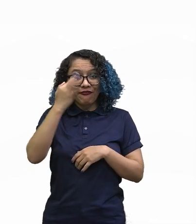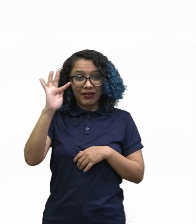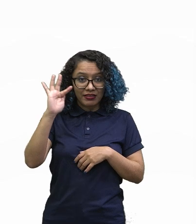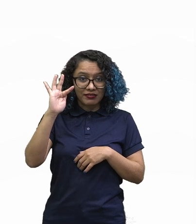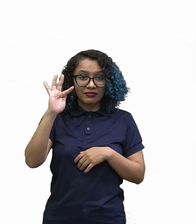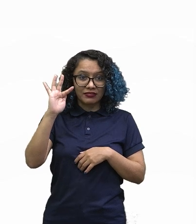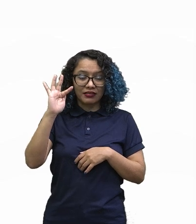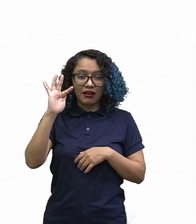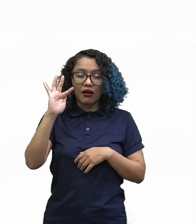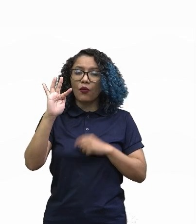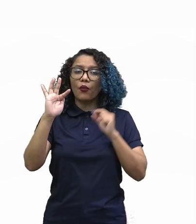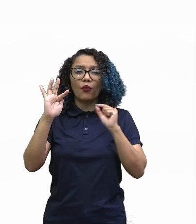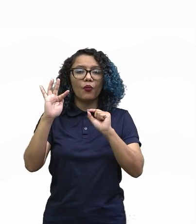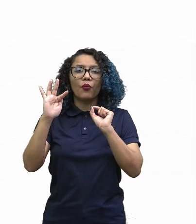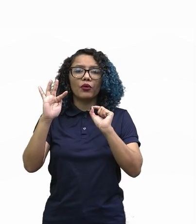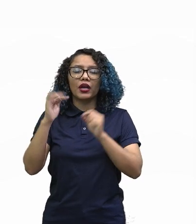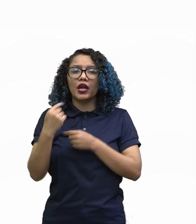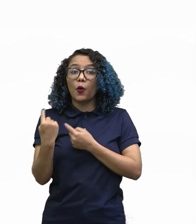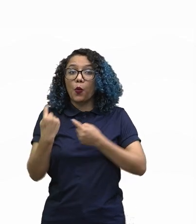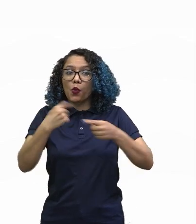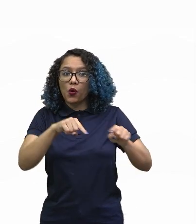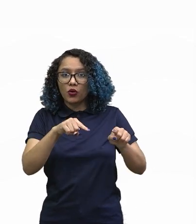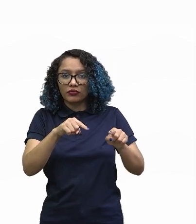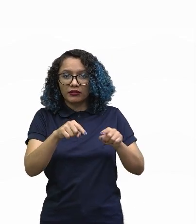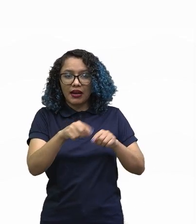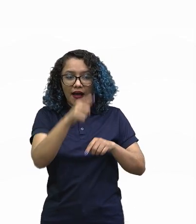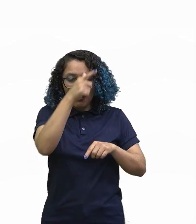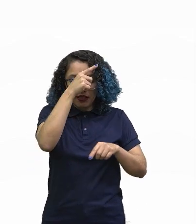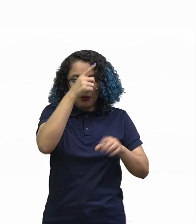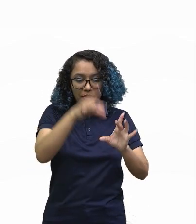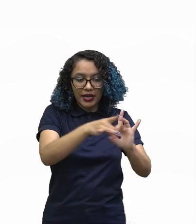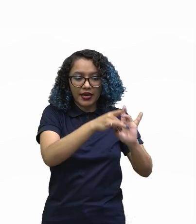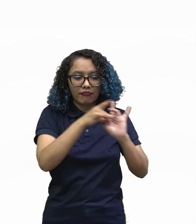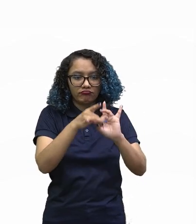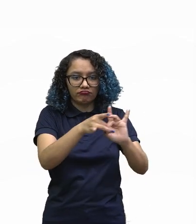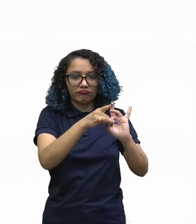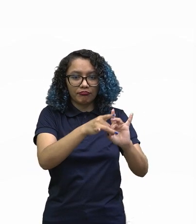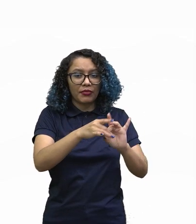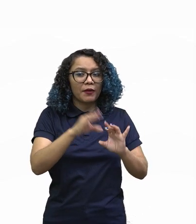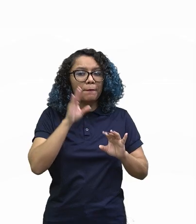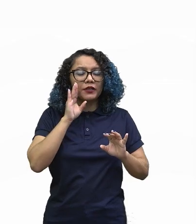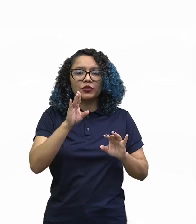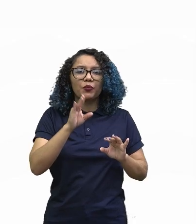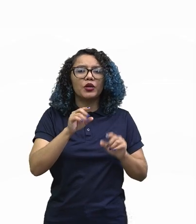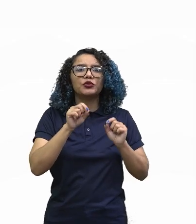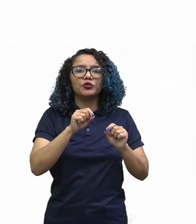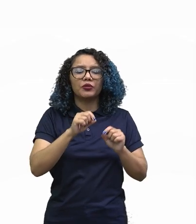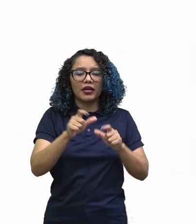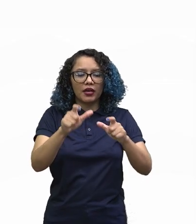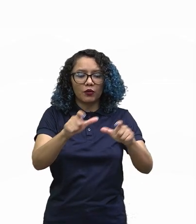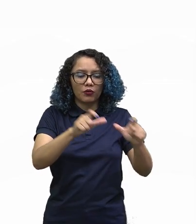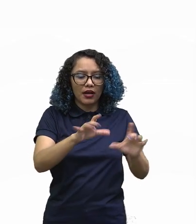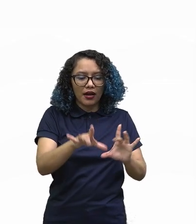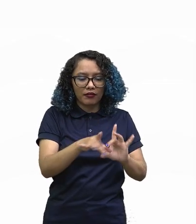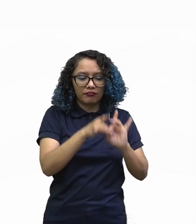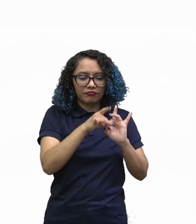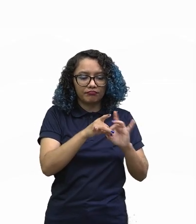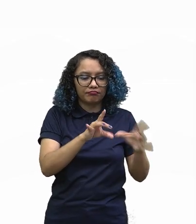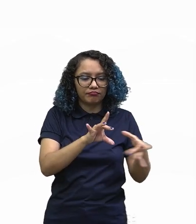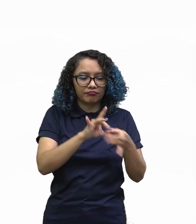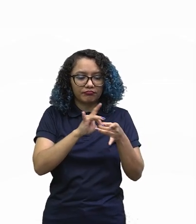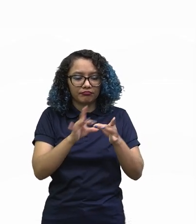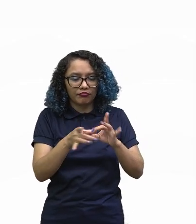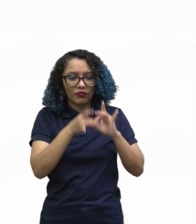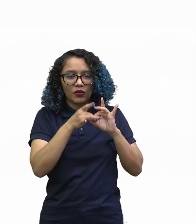esse processo de unificação da Alemanha, principalmente com relação à integração, né, do sul